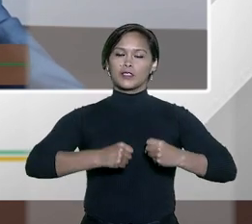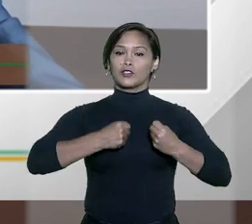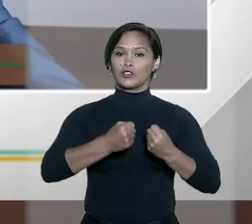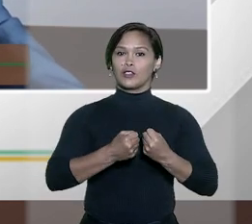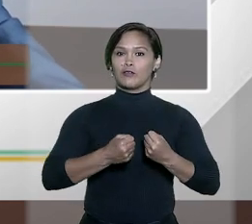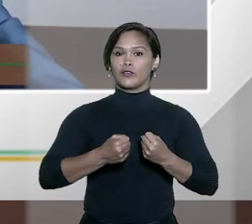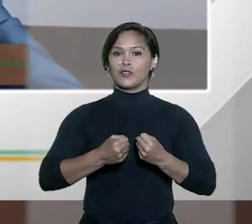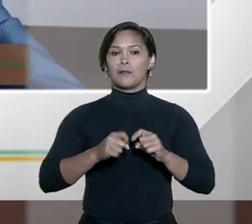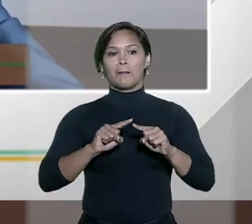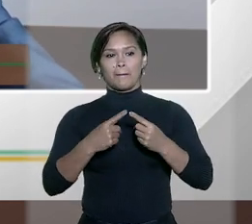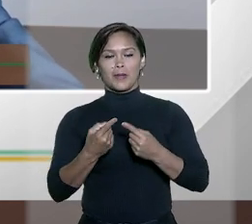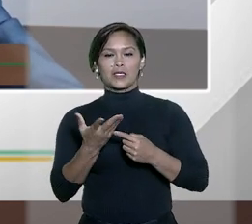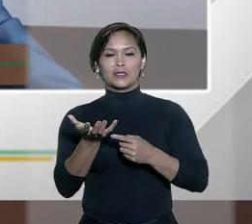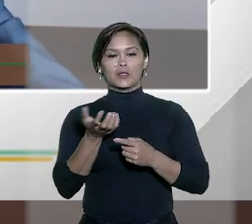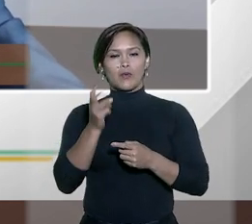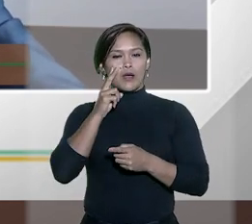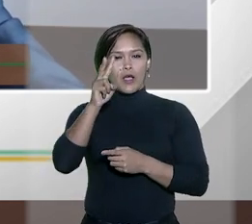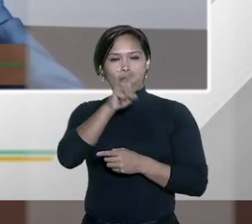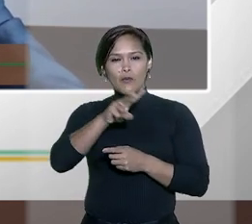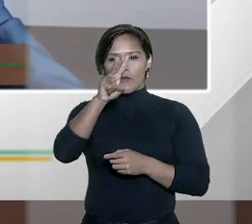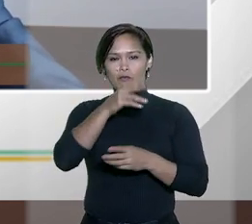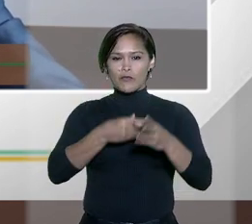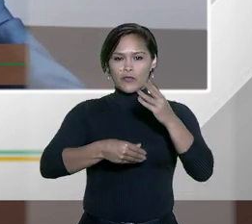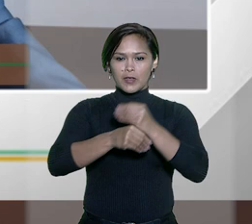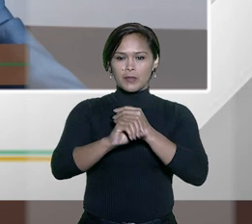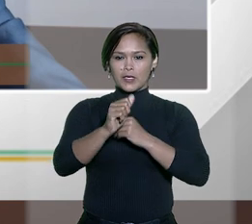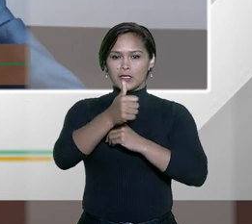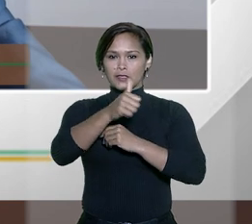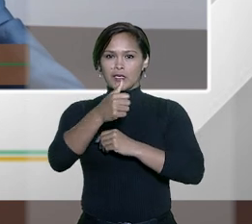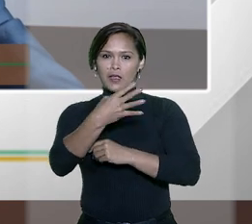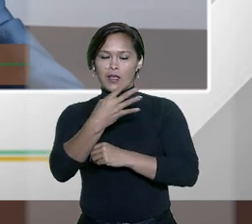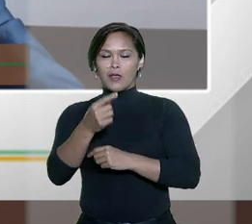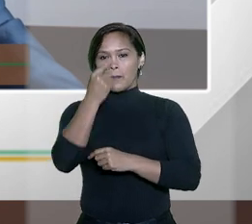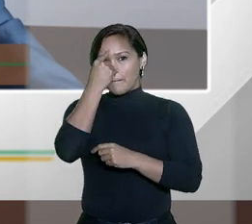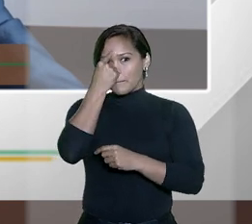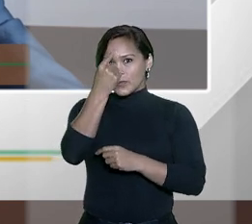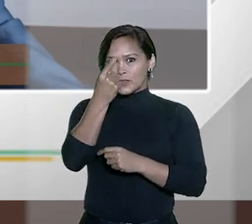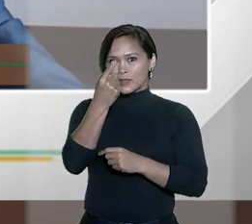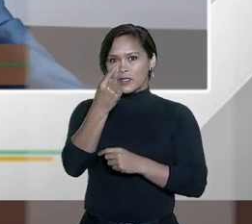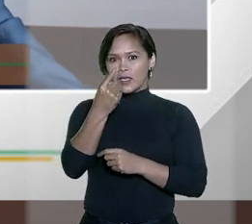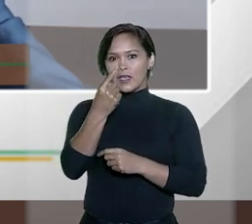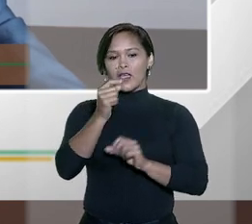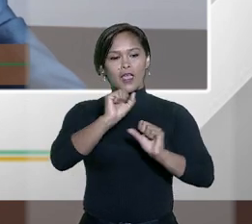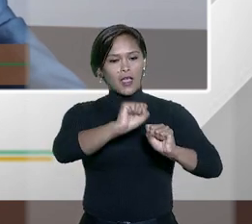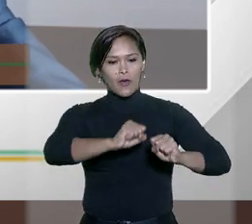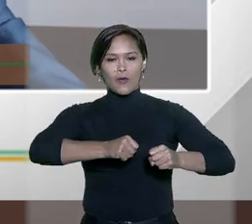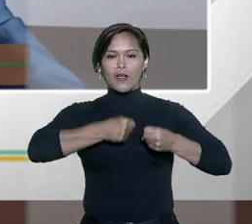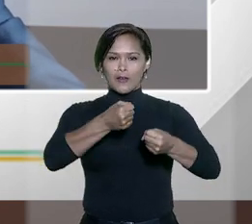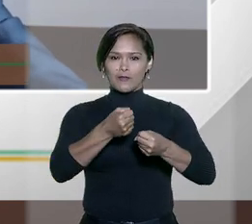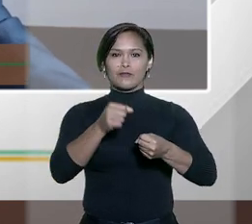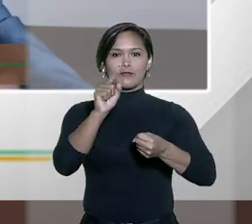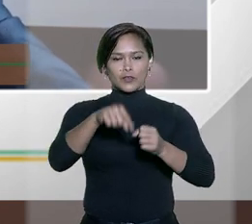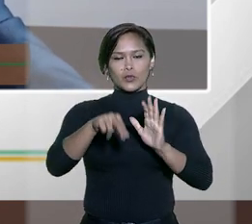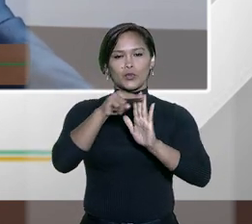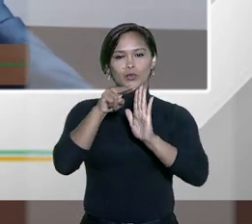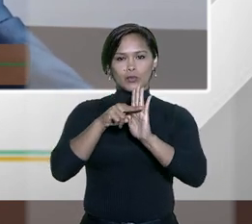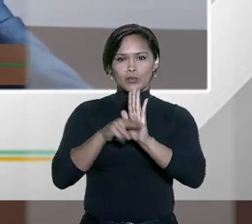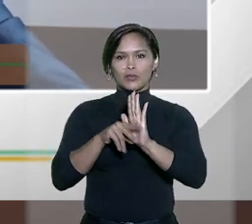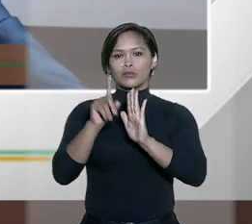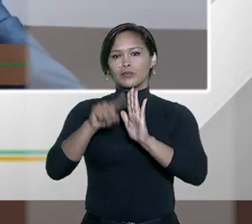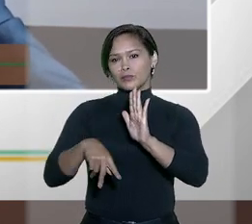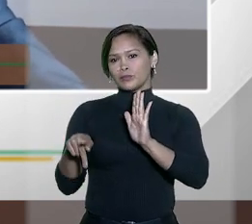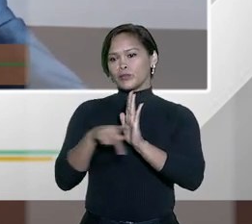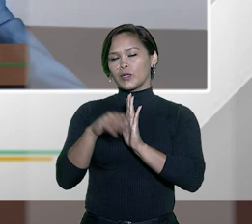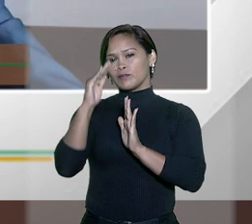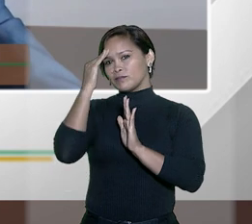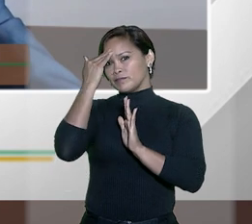mas eu quando vi a emenda 114, eu pensei em algo assim. É quase que uma norma de reforço